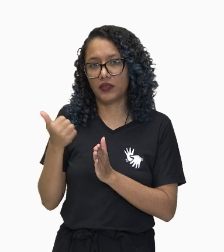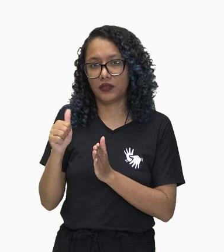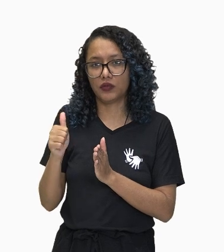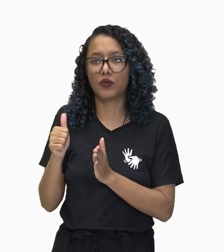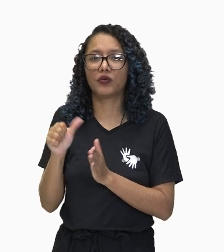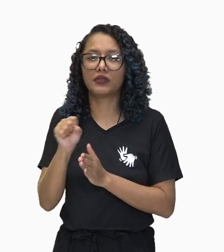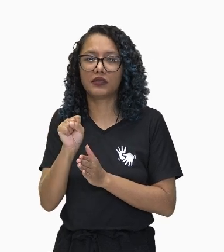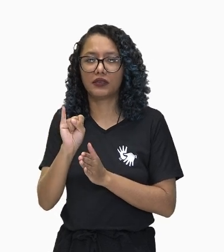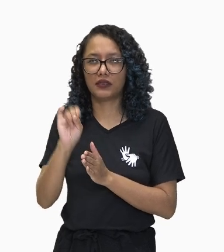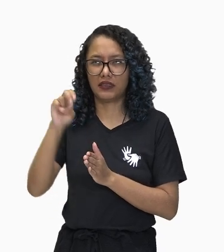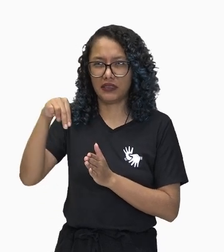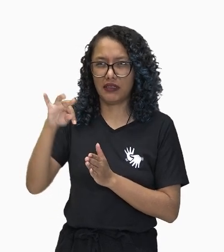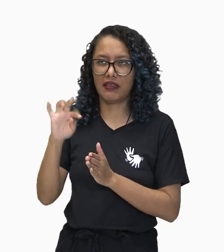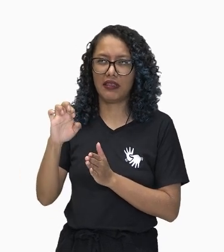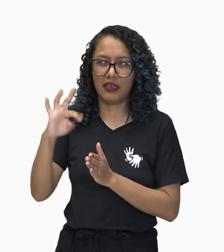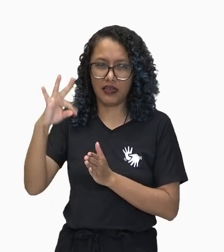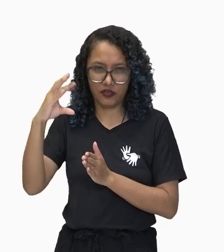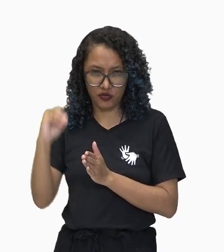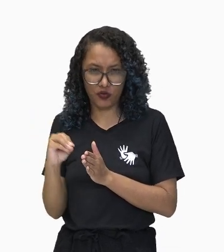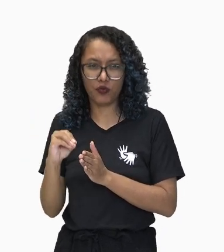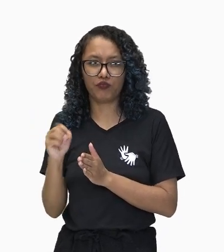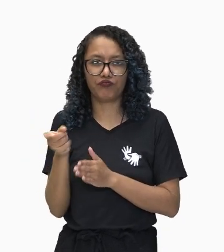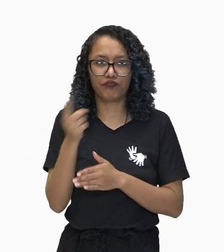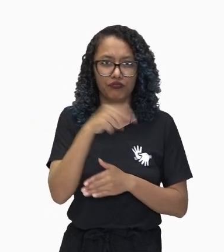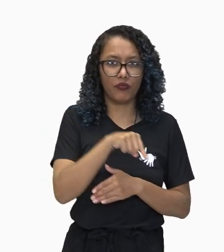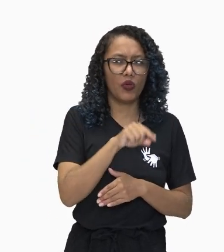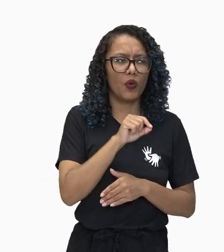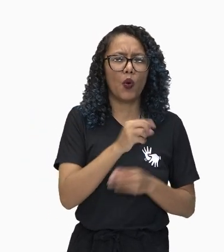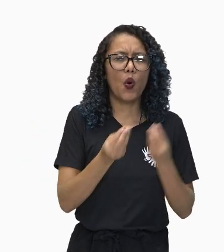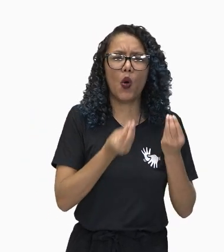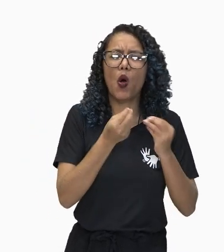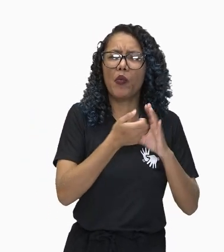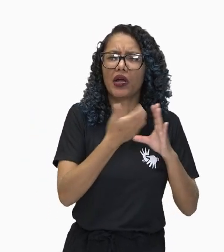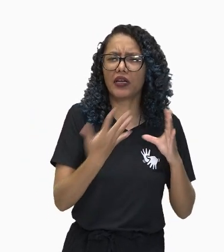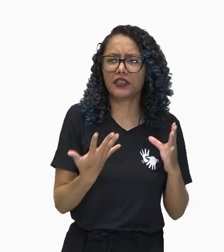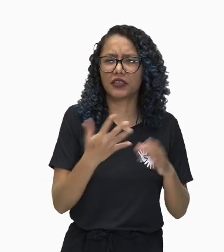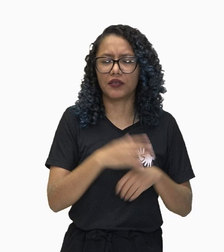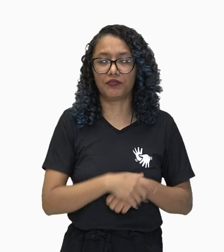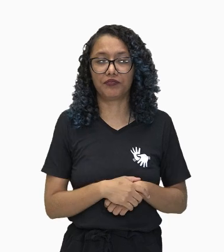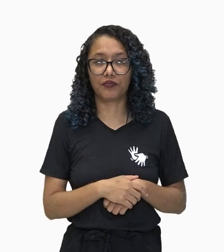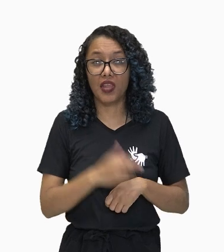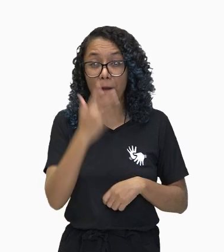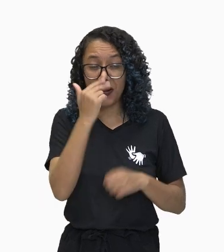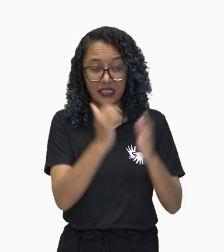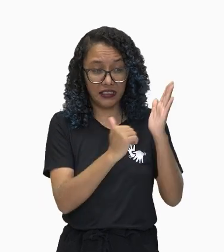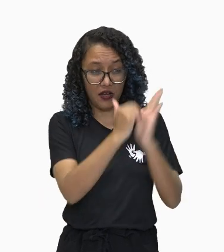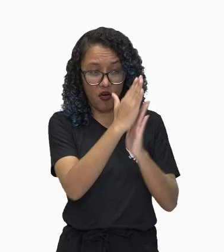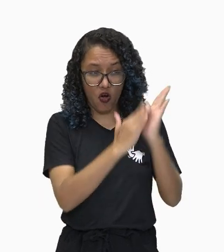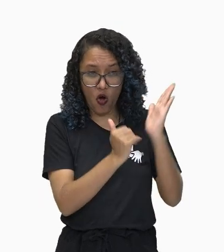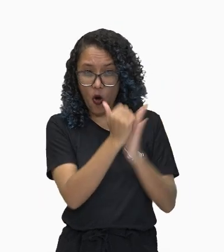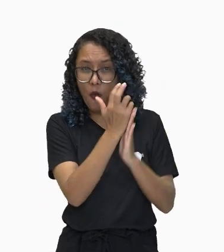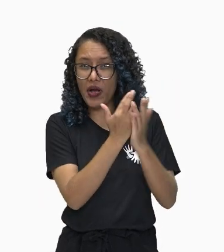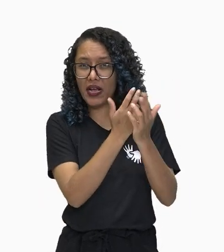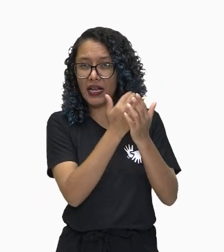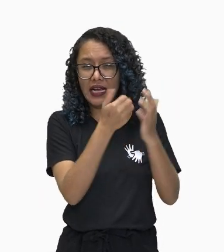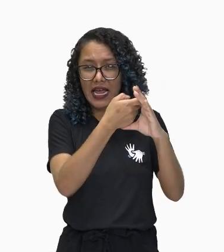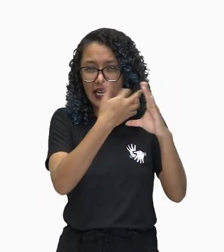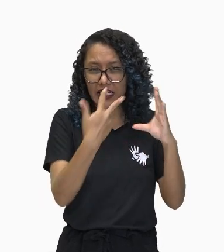vertente analítica caracteriza-se pela decomposição dos elementos que fazem parte da obra, com a preocupação